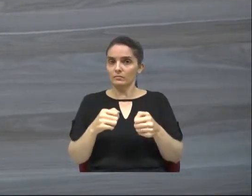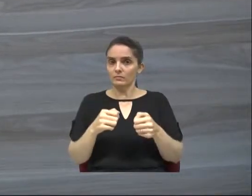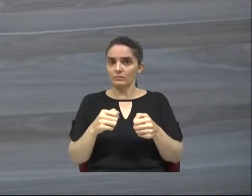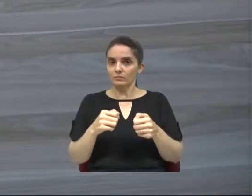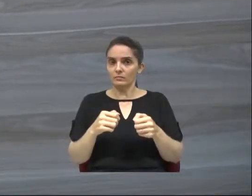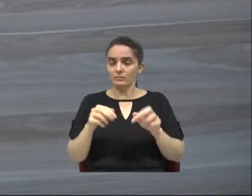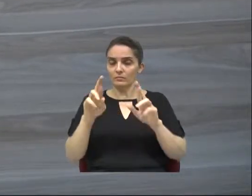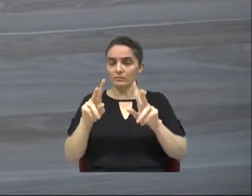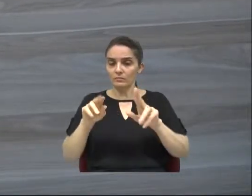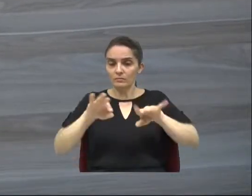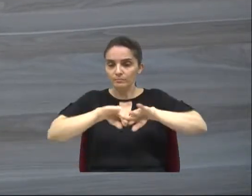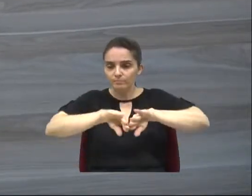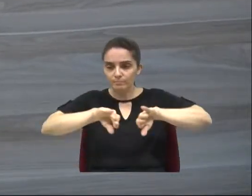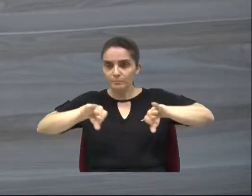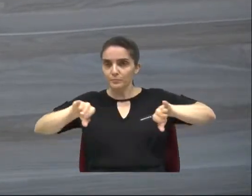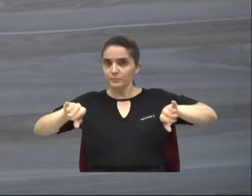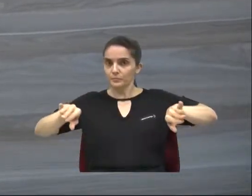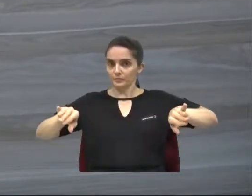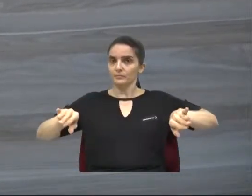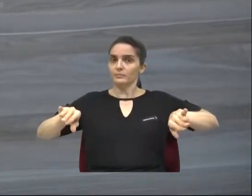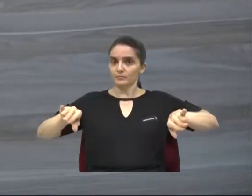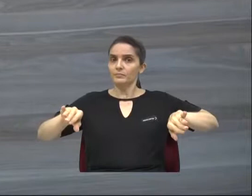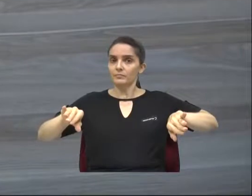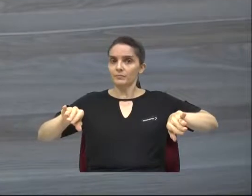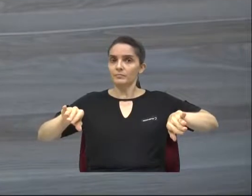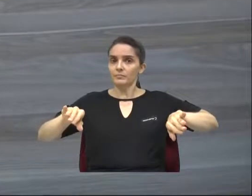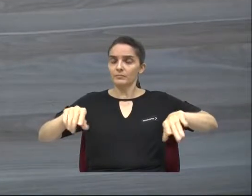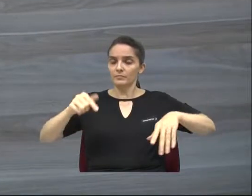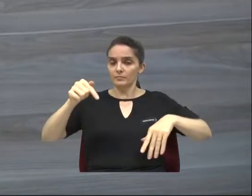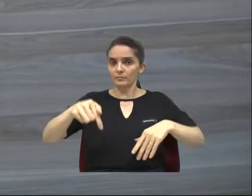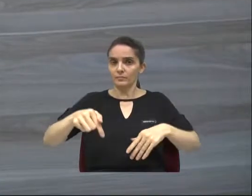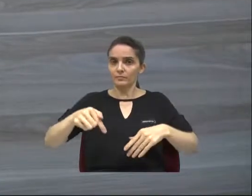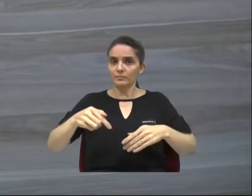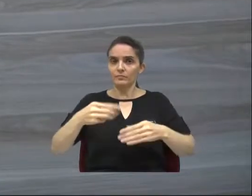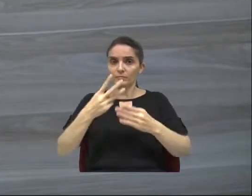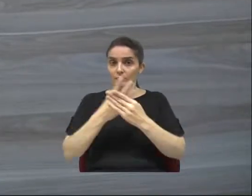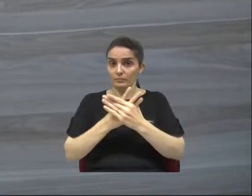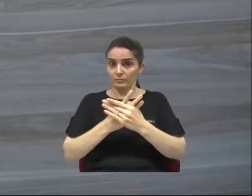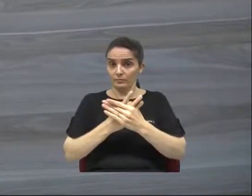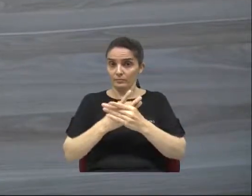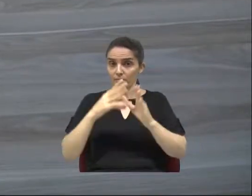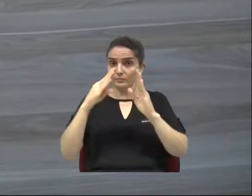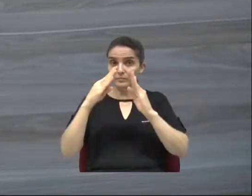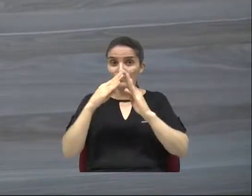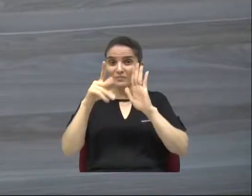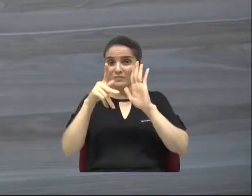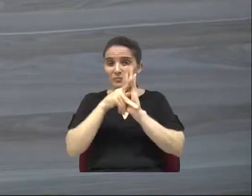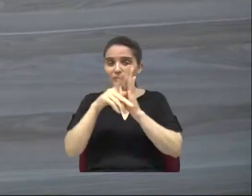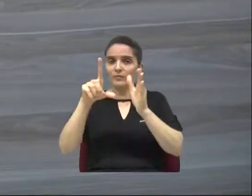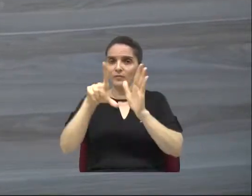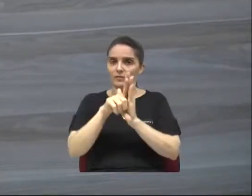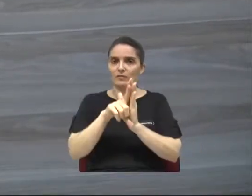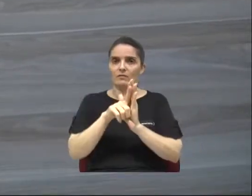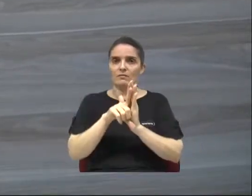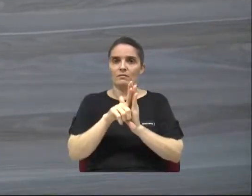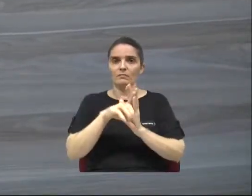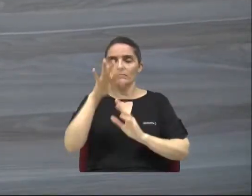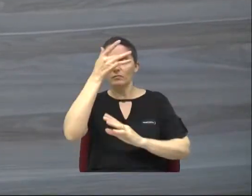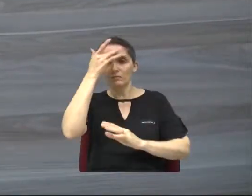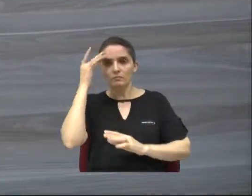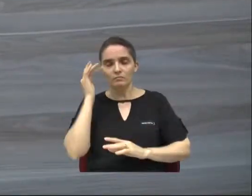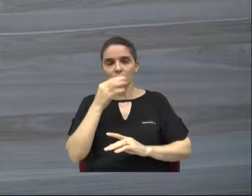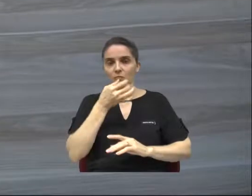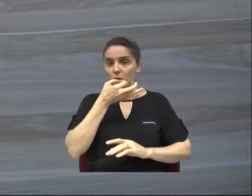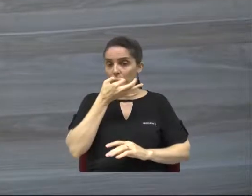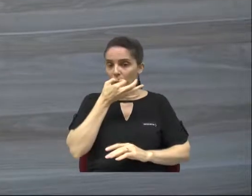diferenças de lado. É uma casa de leis onde as pessoas têm posicionamentos